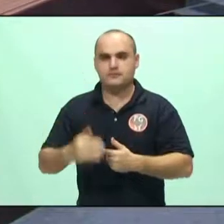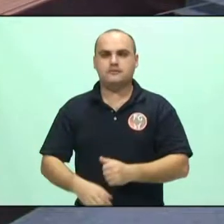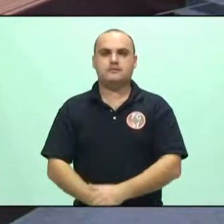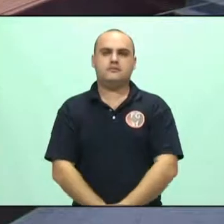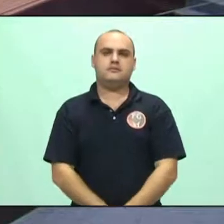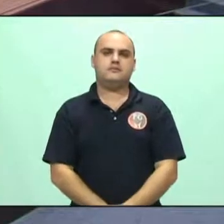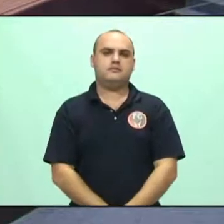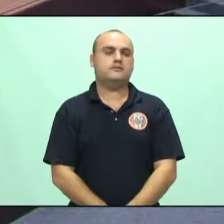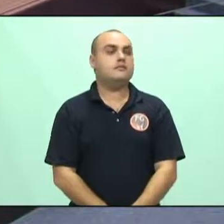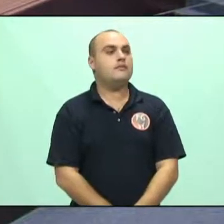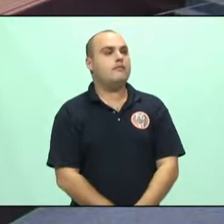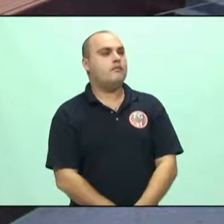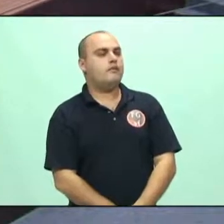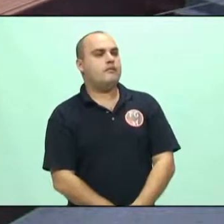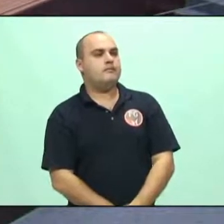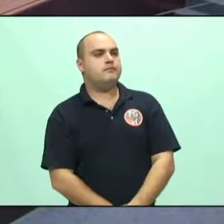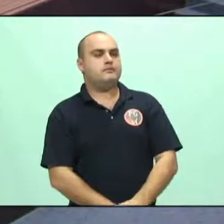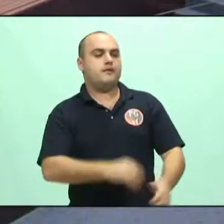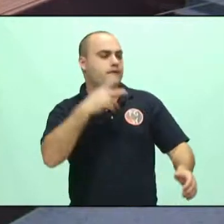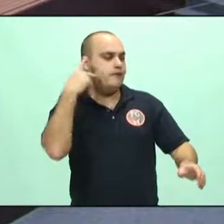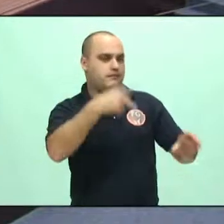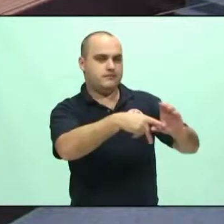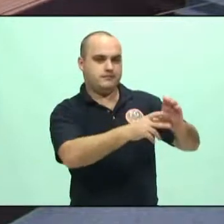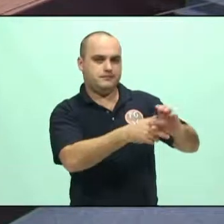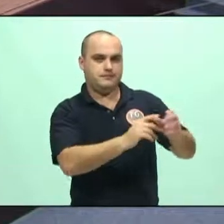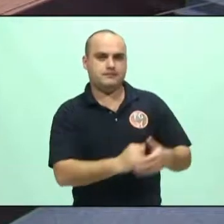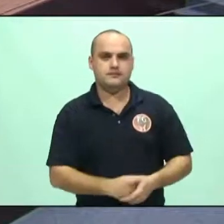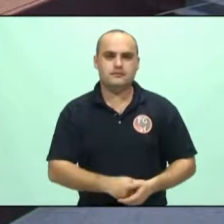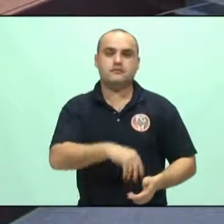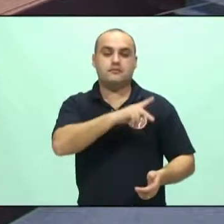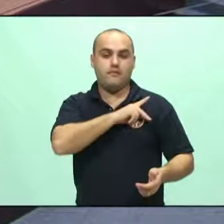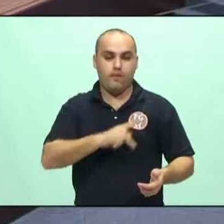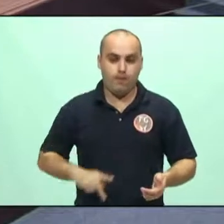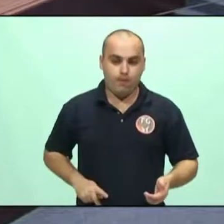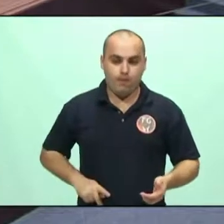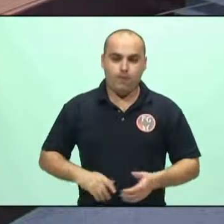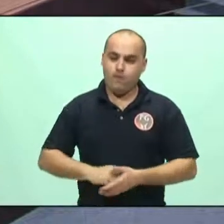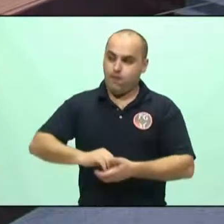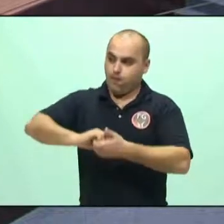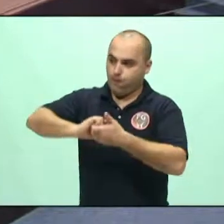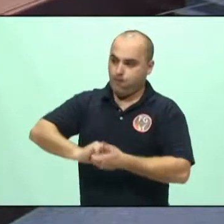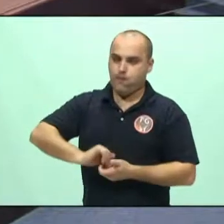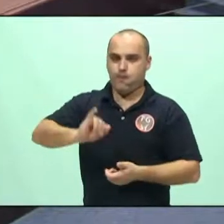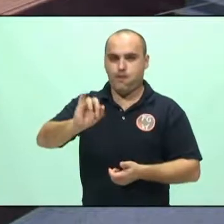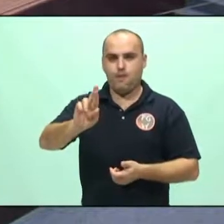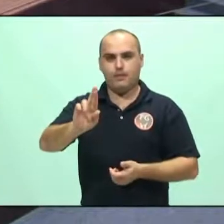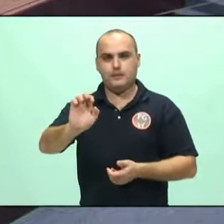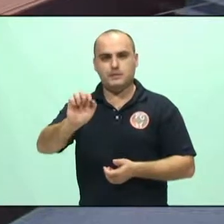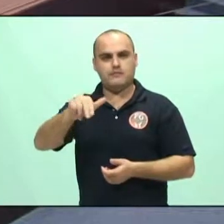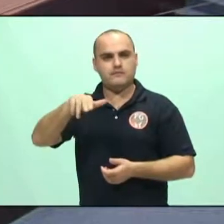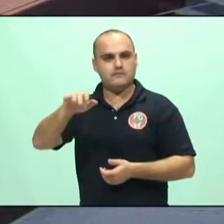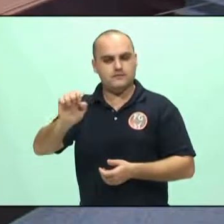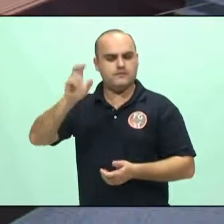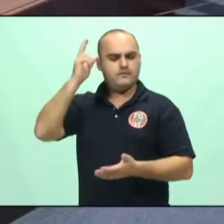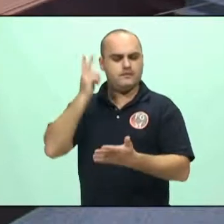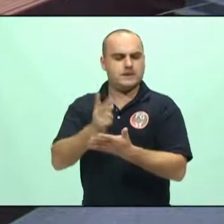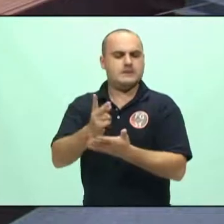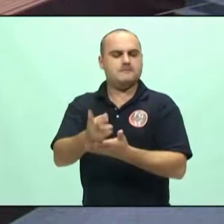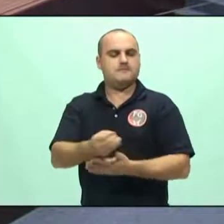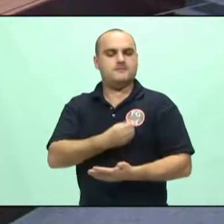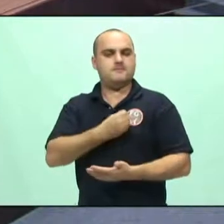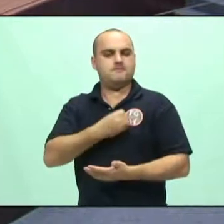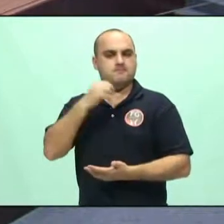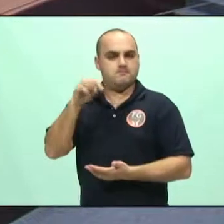o seu presente o vereador Carlos Augusto cumprimentar presente no nosso